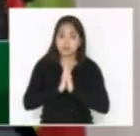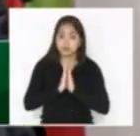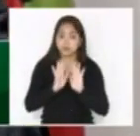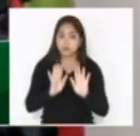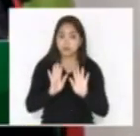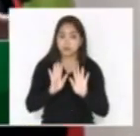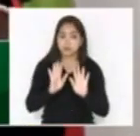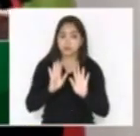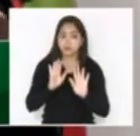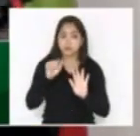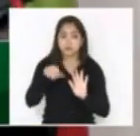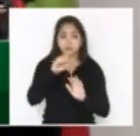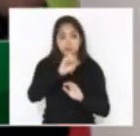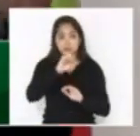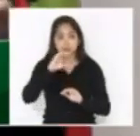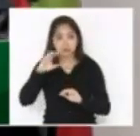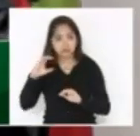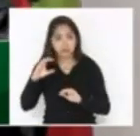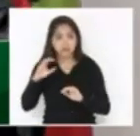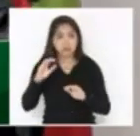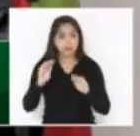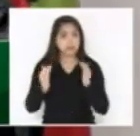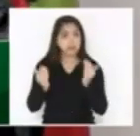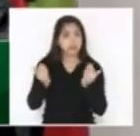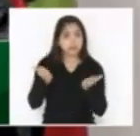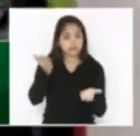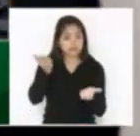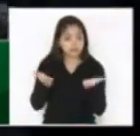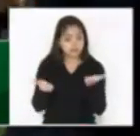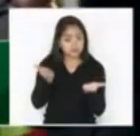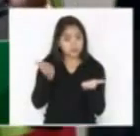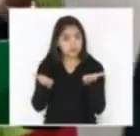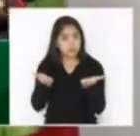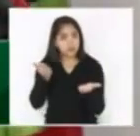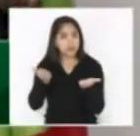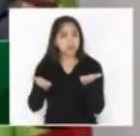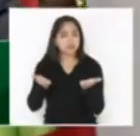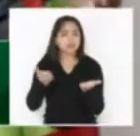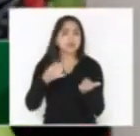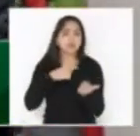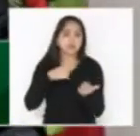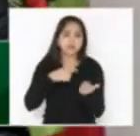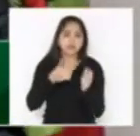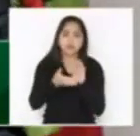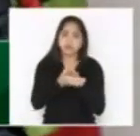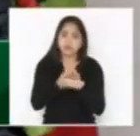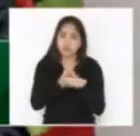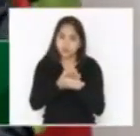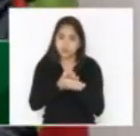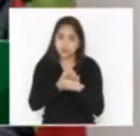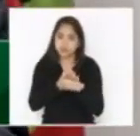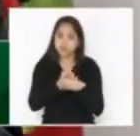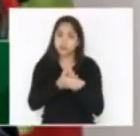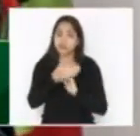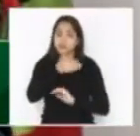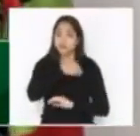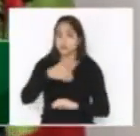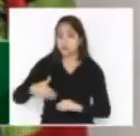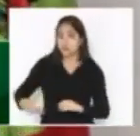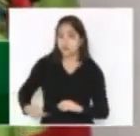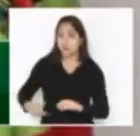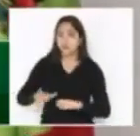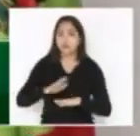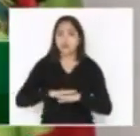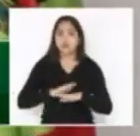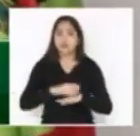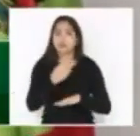ainda, deputado Mota, está dentro do equilíbrio, e aí a gente também tem que aplaudir e elogiar o governo pelas suas ações, pelas